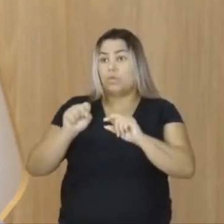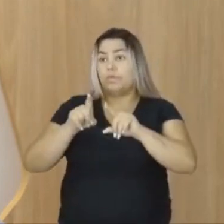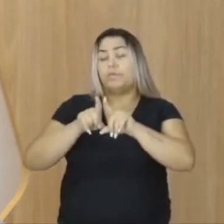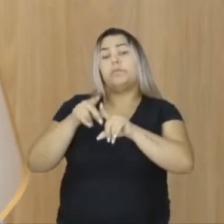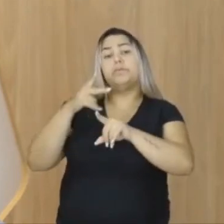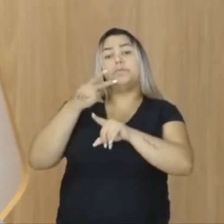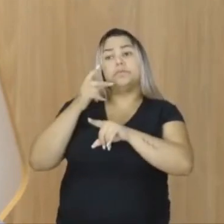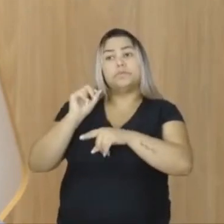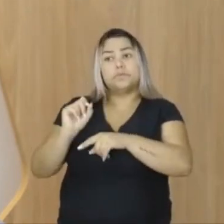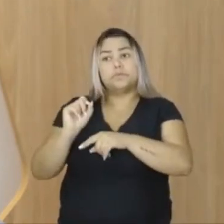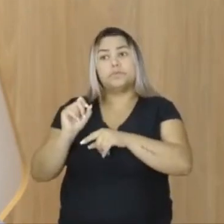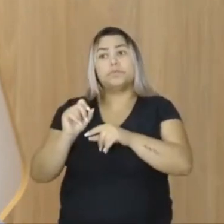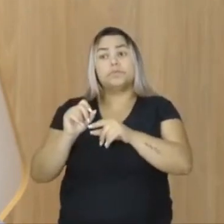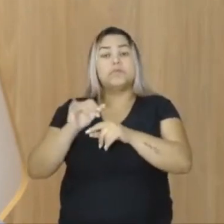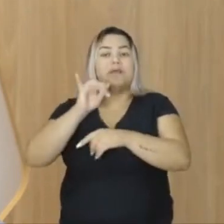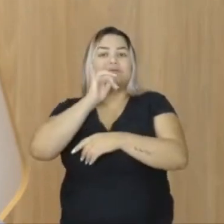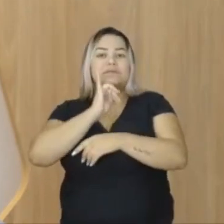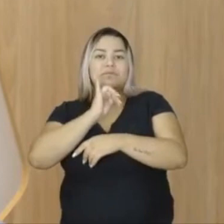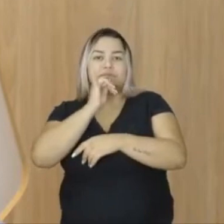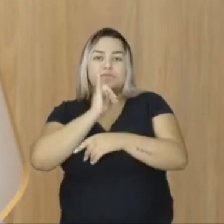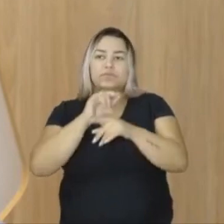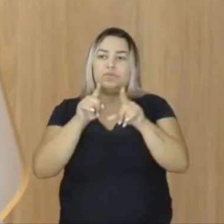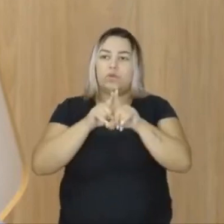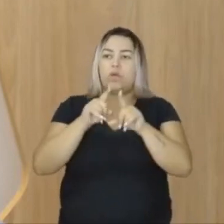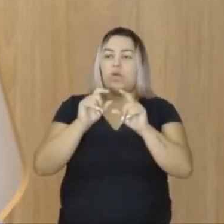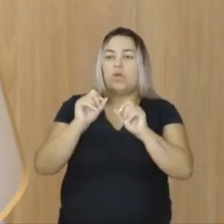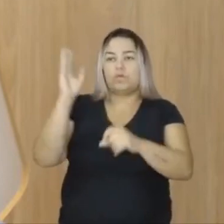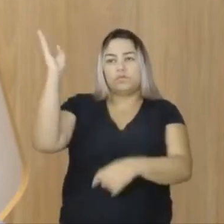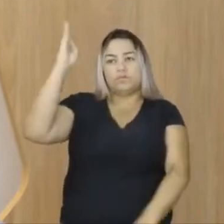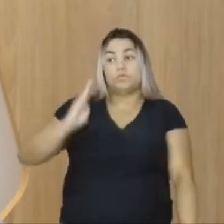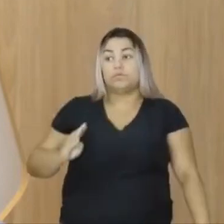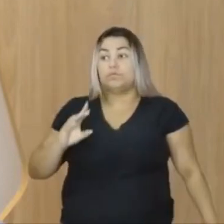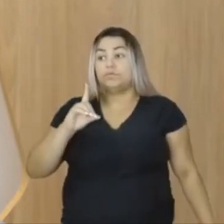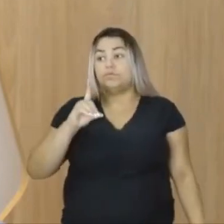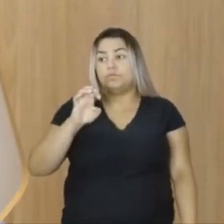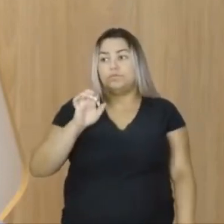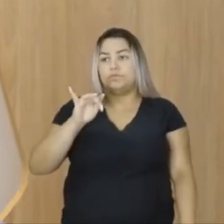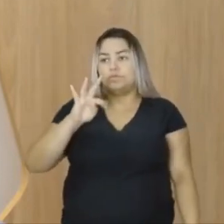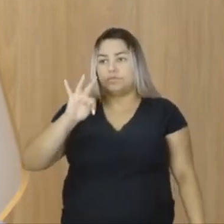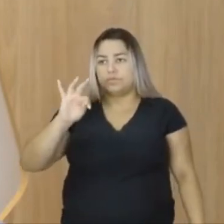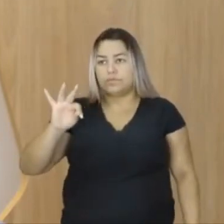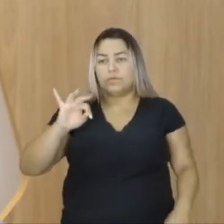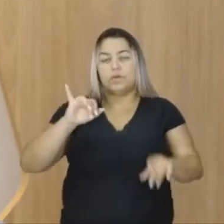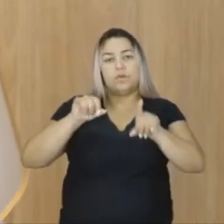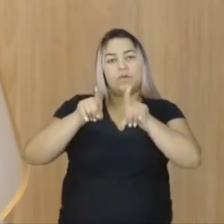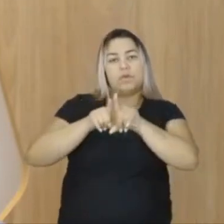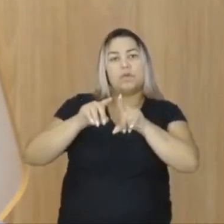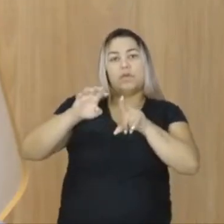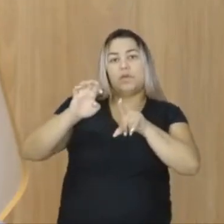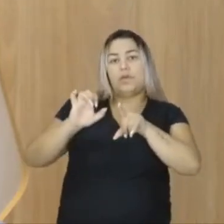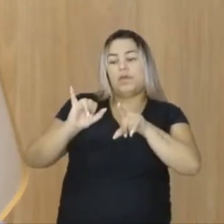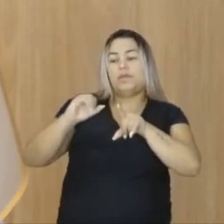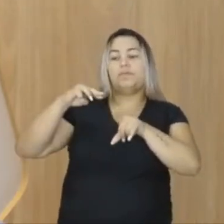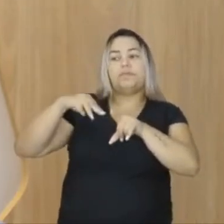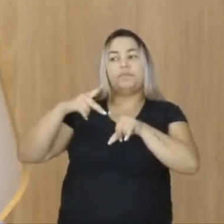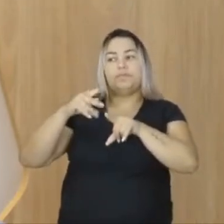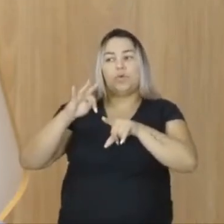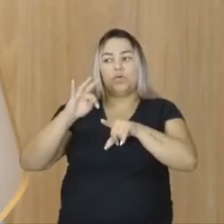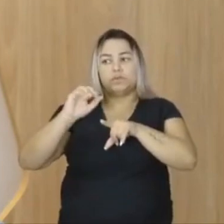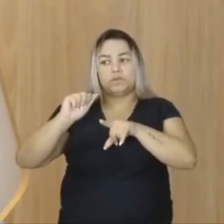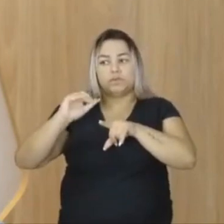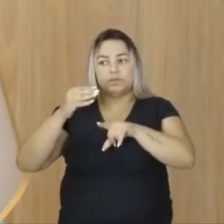gente exemplificar. O Brasil teve um déficit na balança comercial entre exportação e importação na conta bens manufaturados